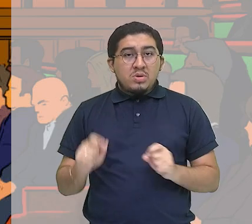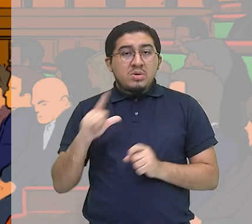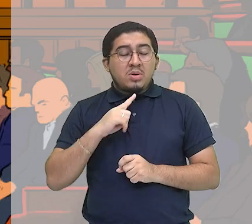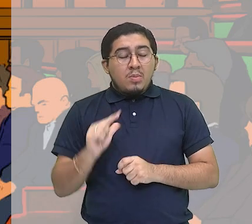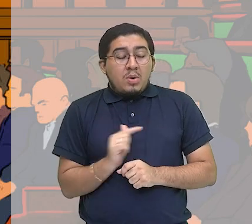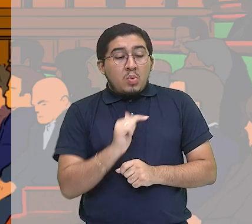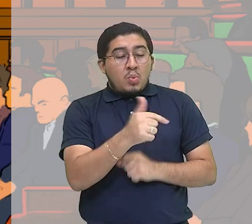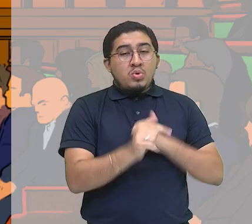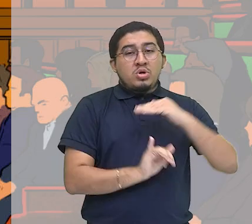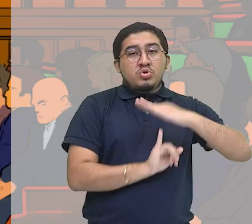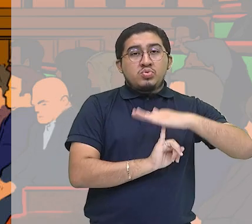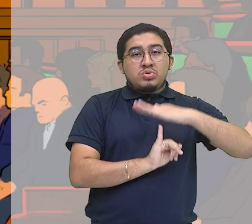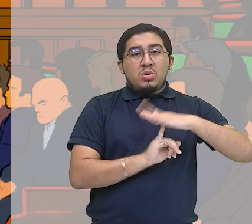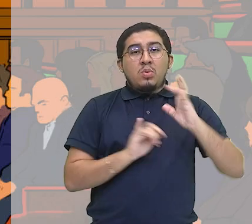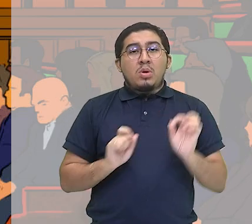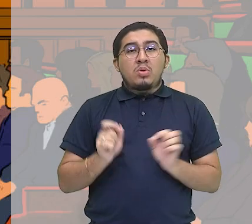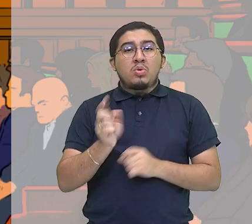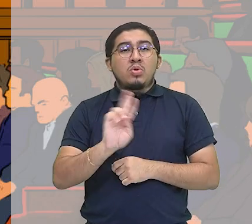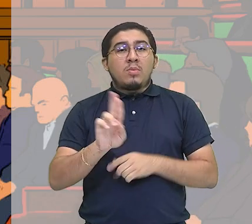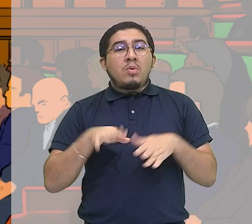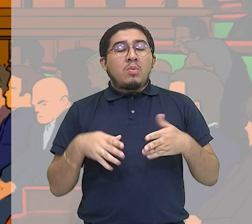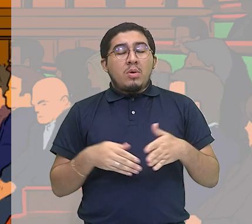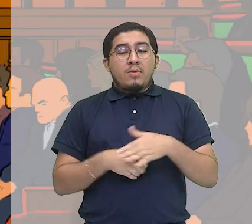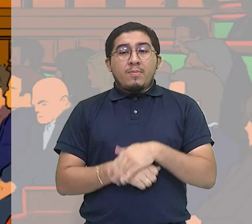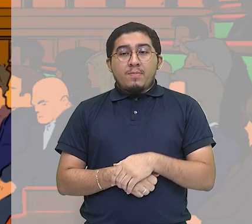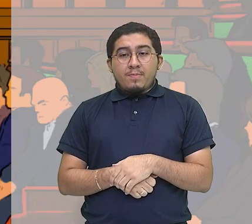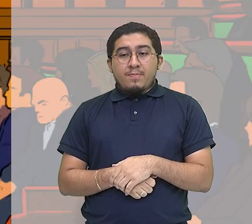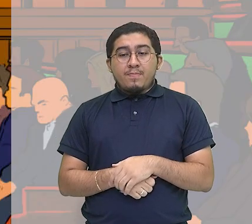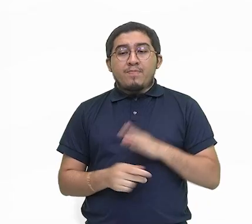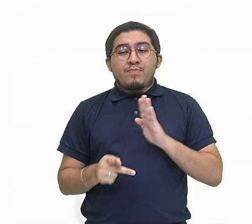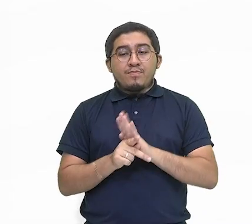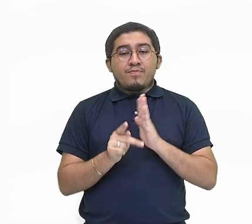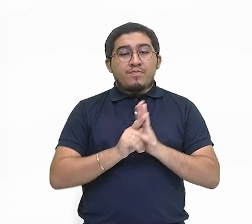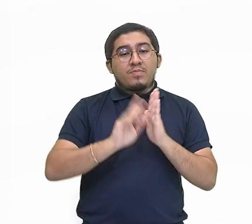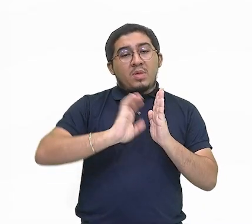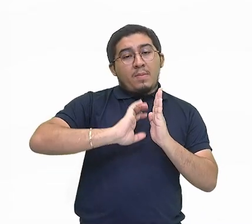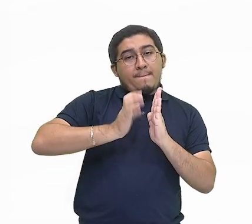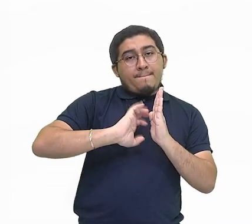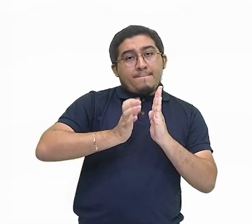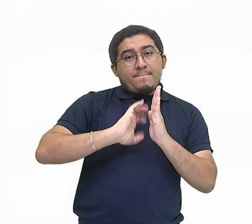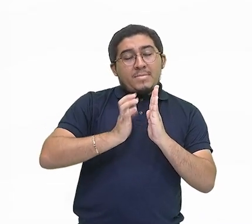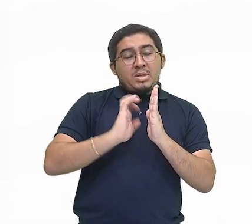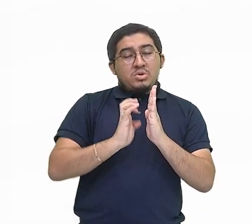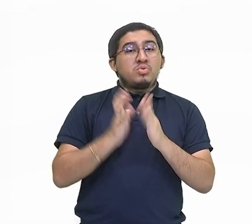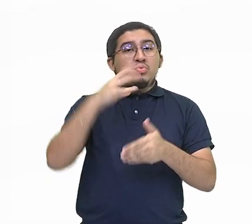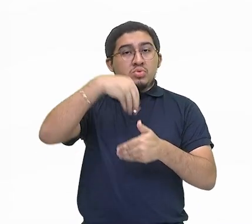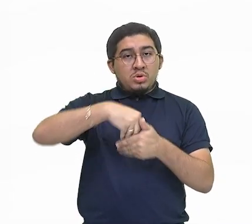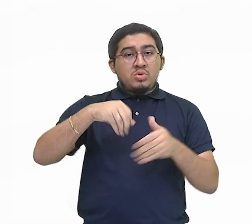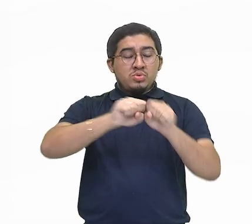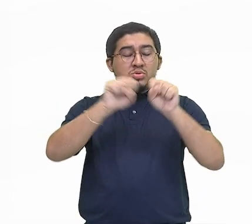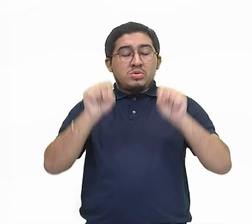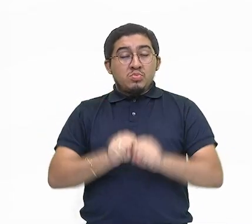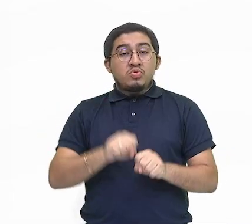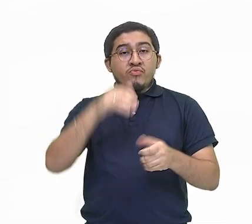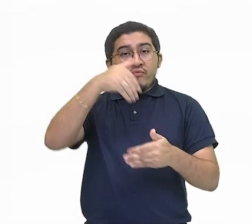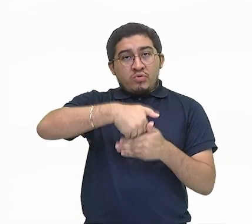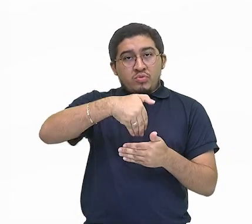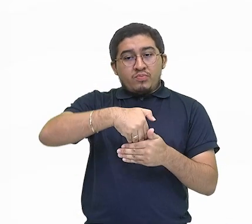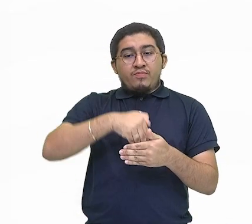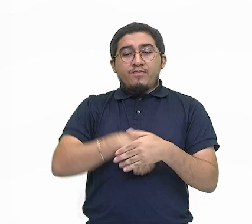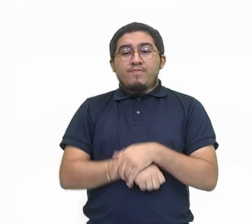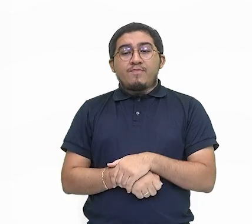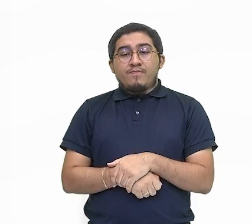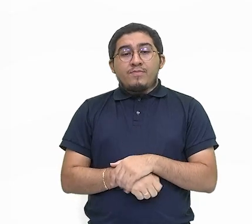outra instituição que são, na verdade, os partidos eleitorais dentro dos sistemas eleitorais.